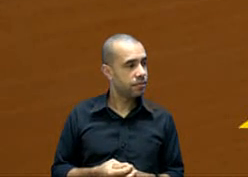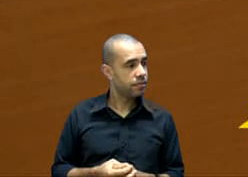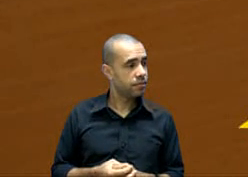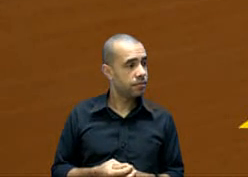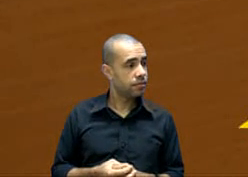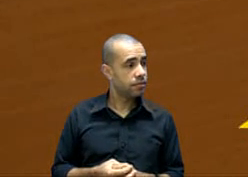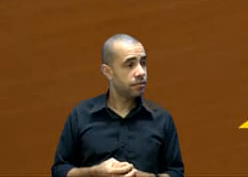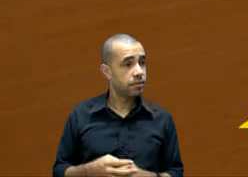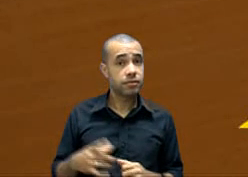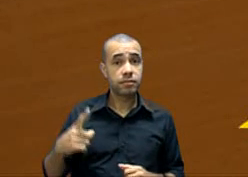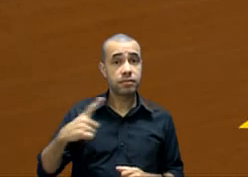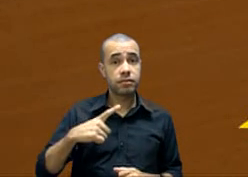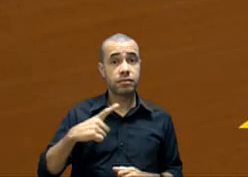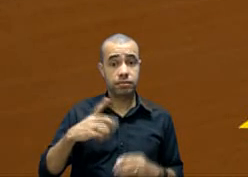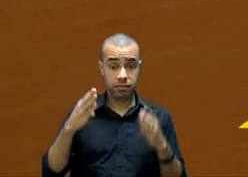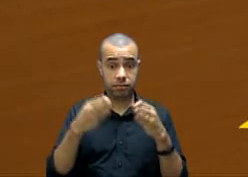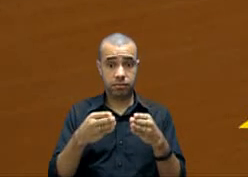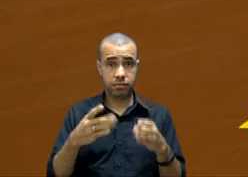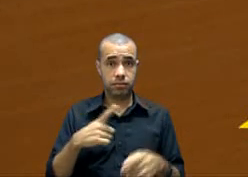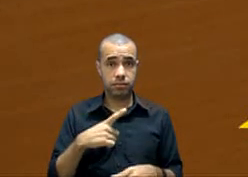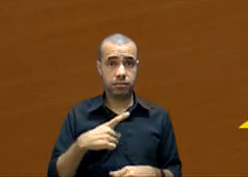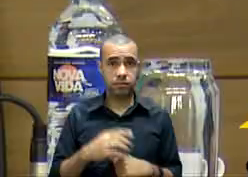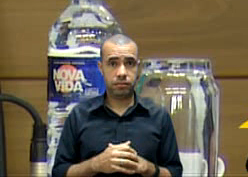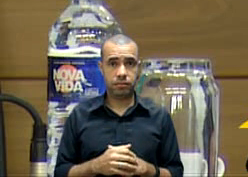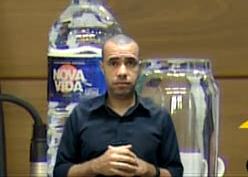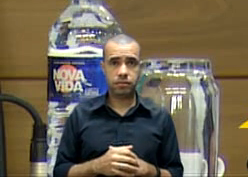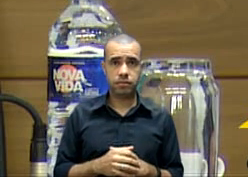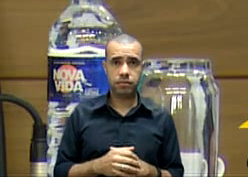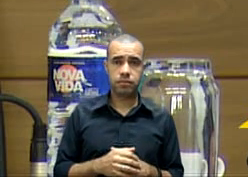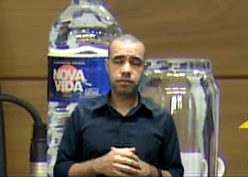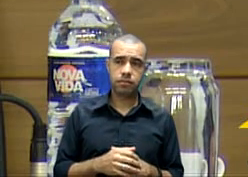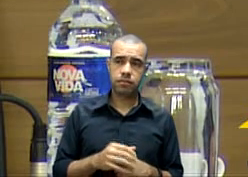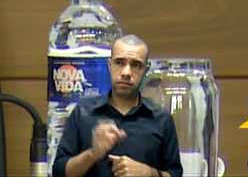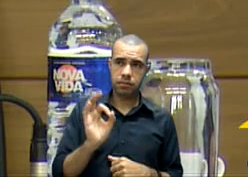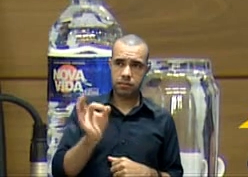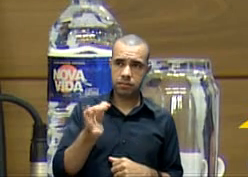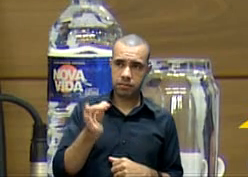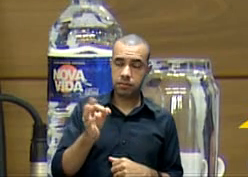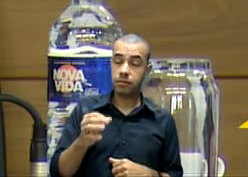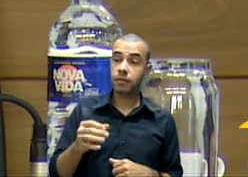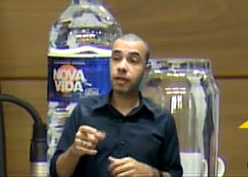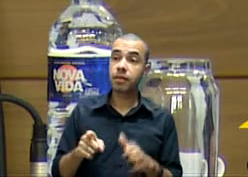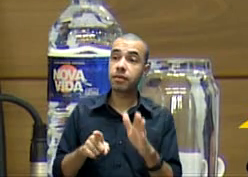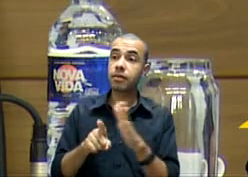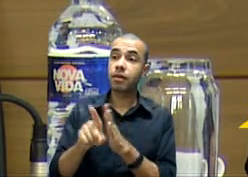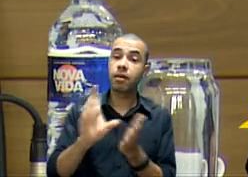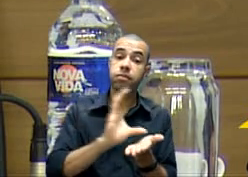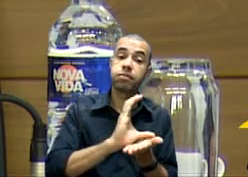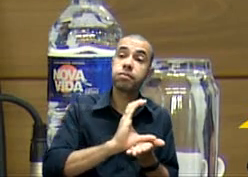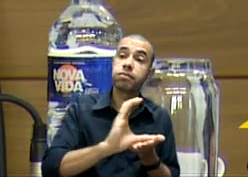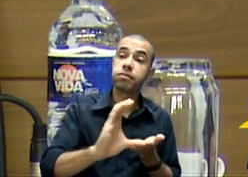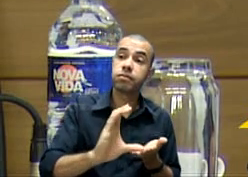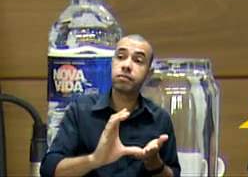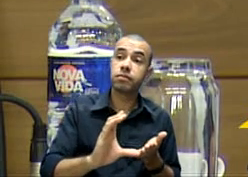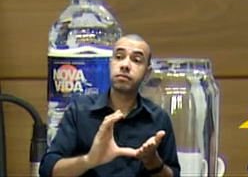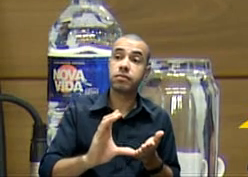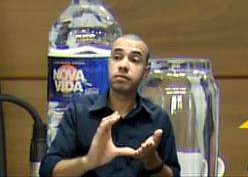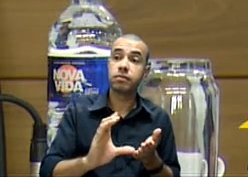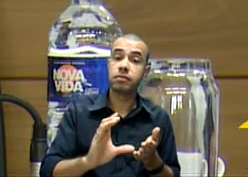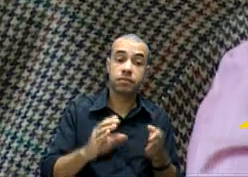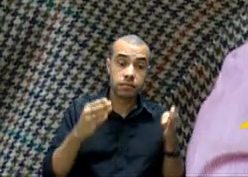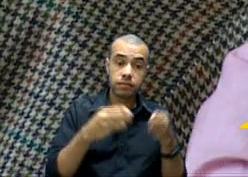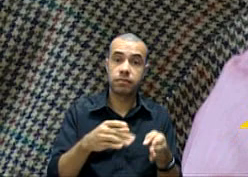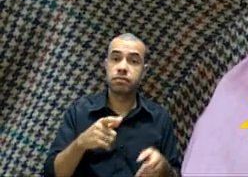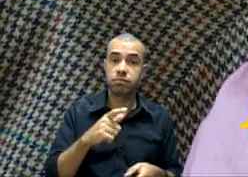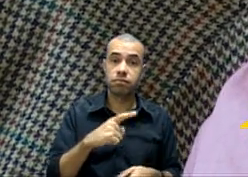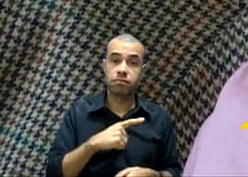Eu tenho destaque. Tá. Não, entendi. Eu coloquei em votação em blocos não destacados. O senhor está destacando qual o requerimento? Então, Vossa